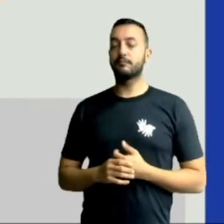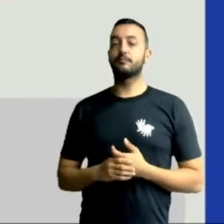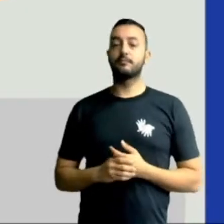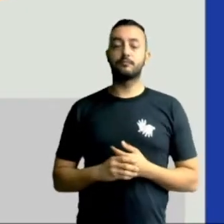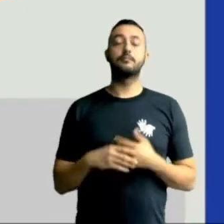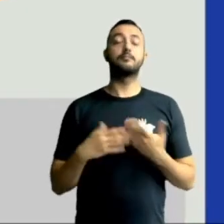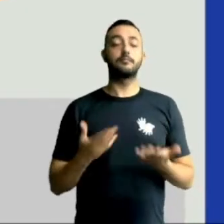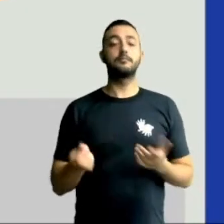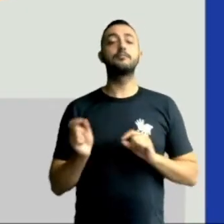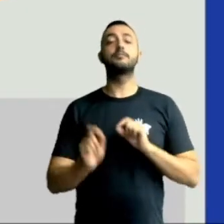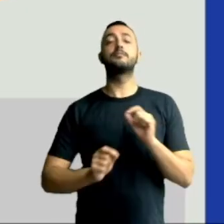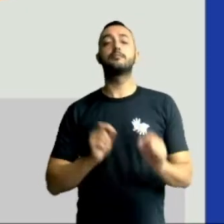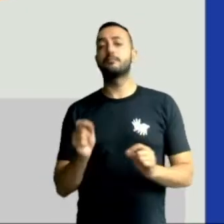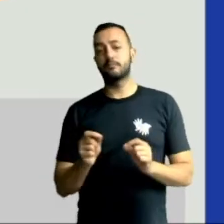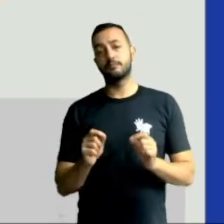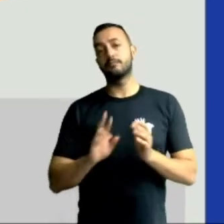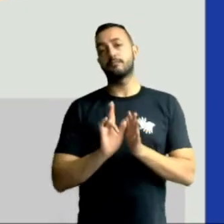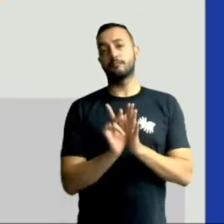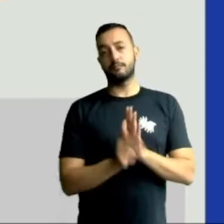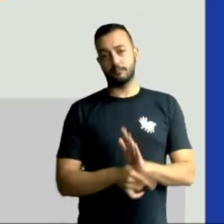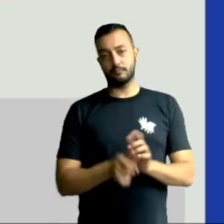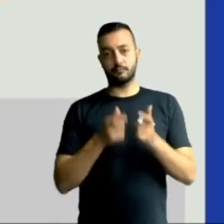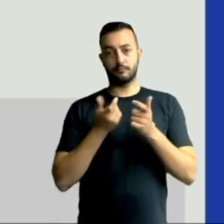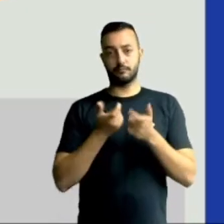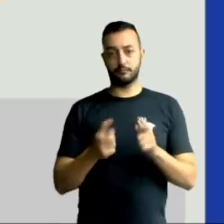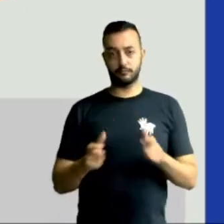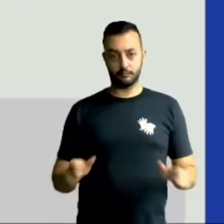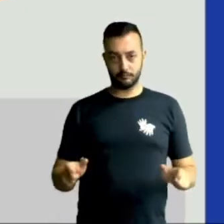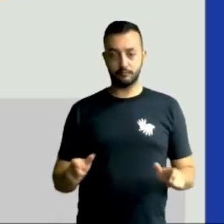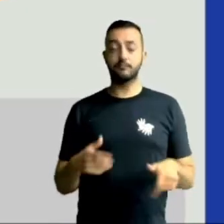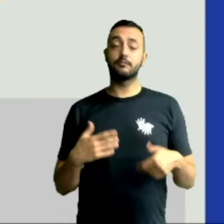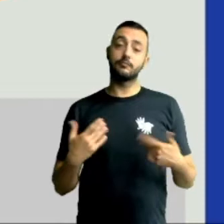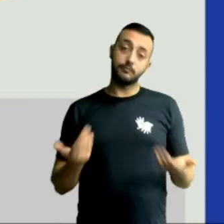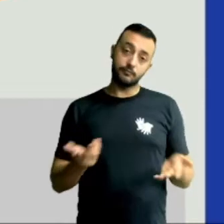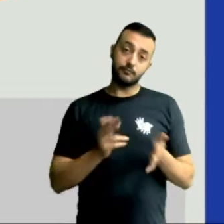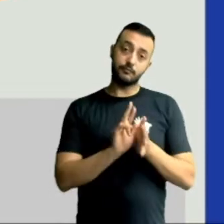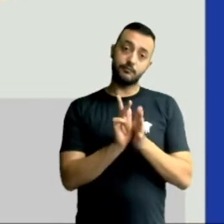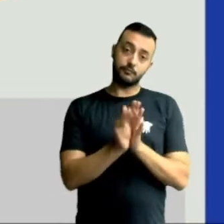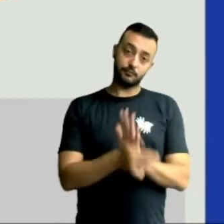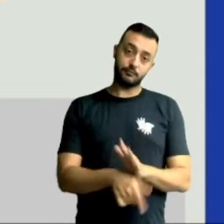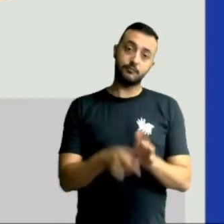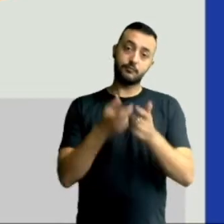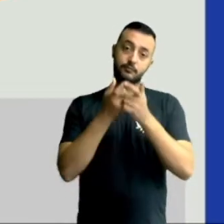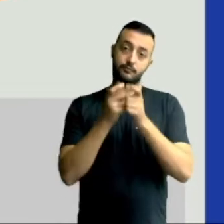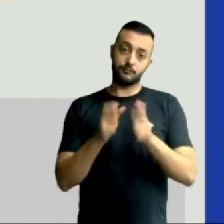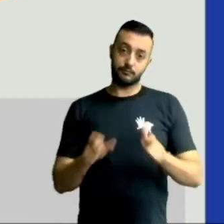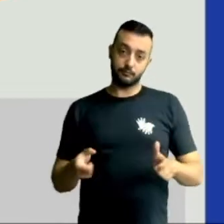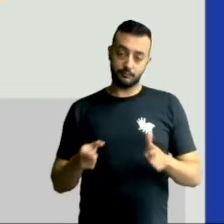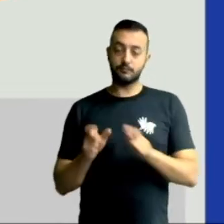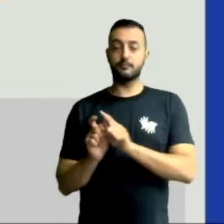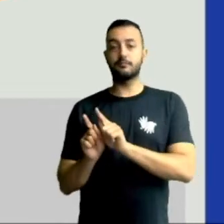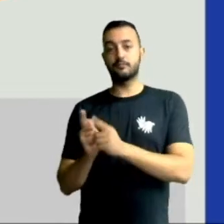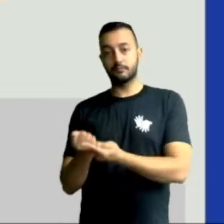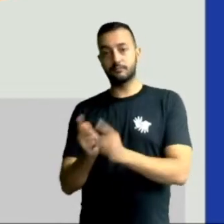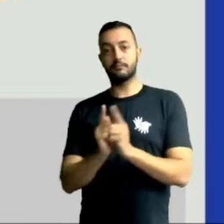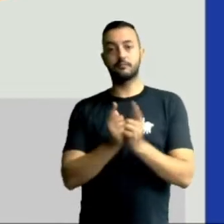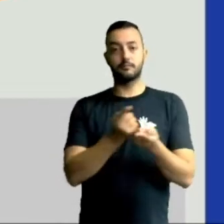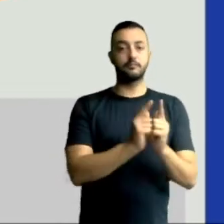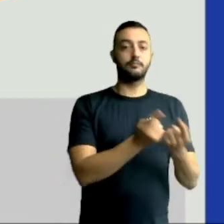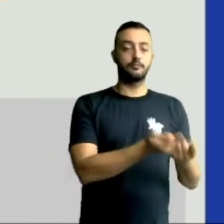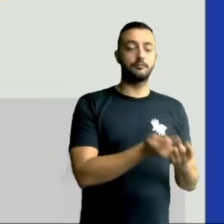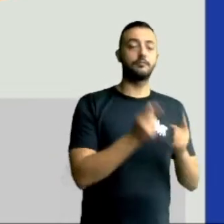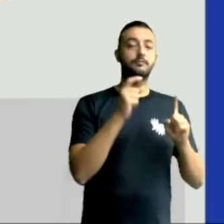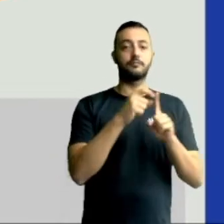Então, o que é uma classe gramatical, primeiramente, né? Classe gramatical é cada um dos grupos pelos quais